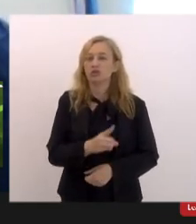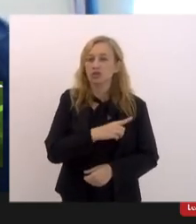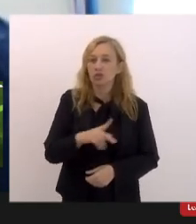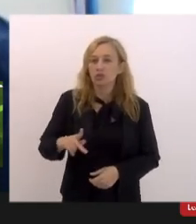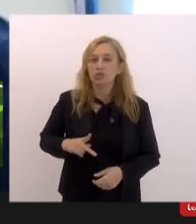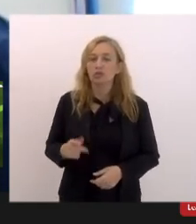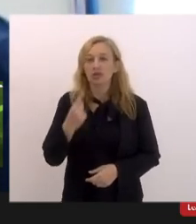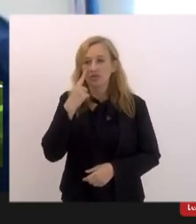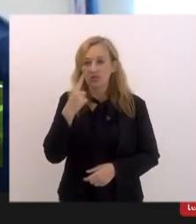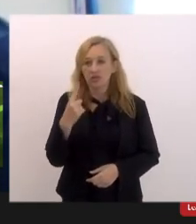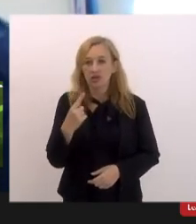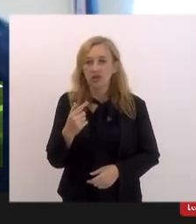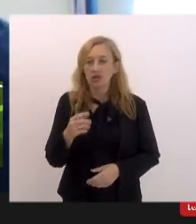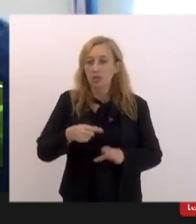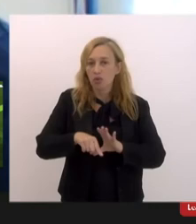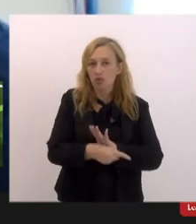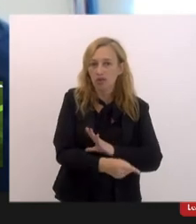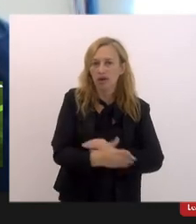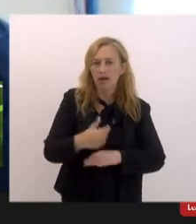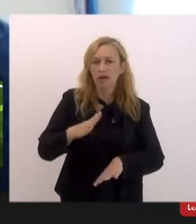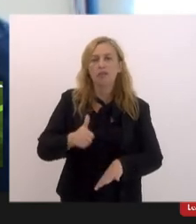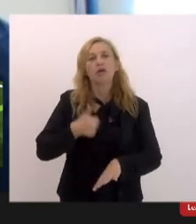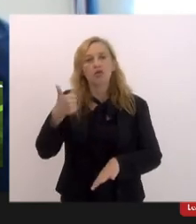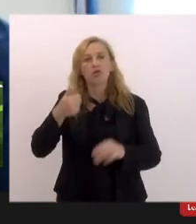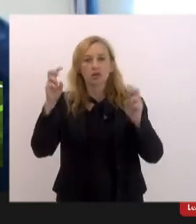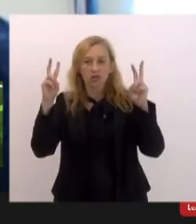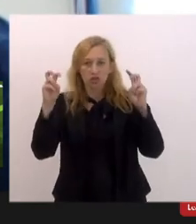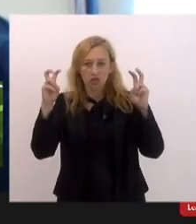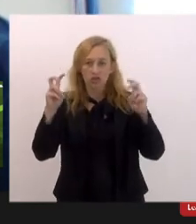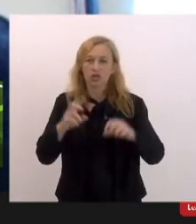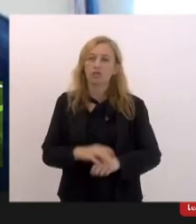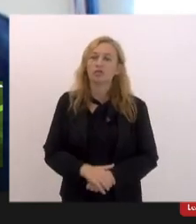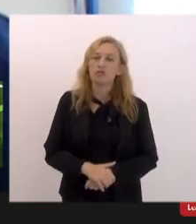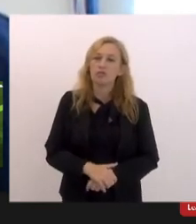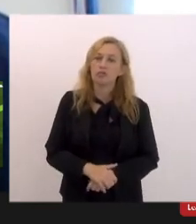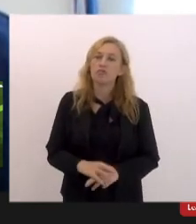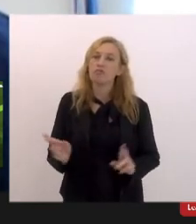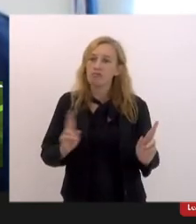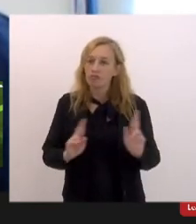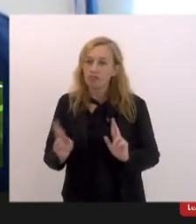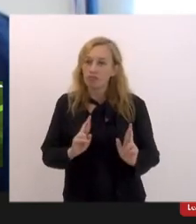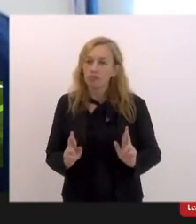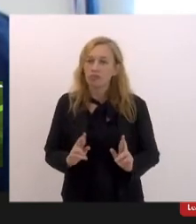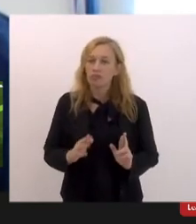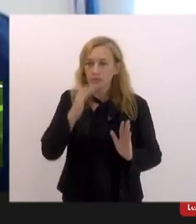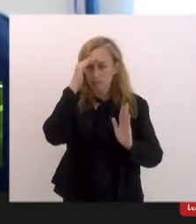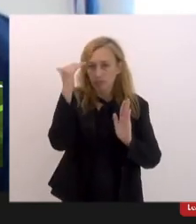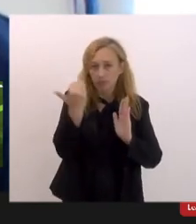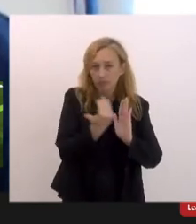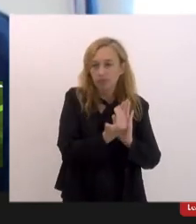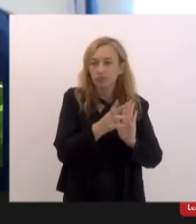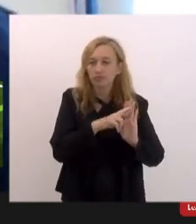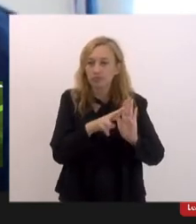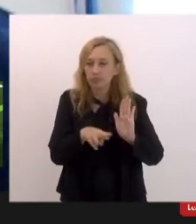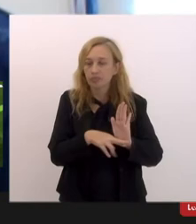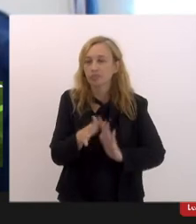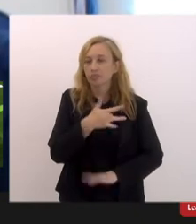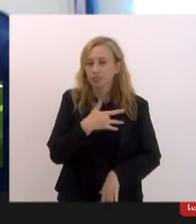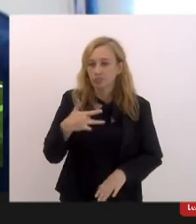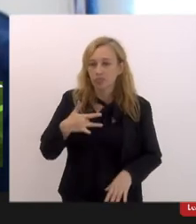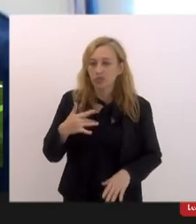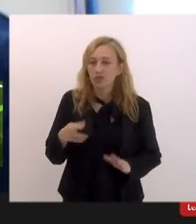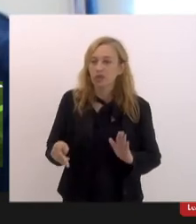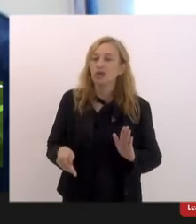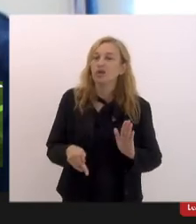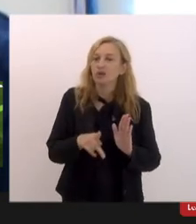possa aprofundar esses temas com relação ao cumprimento dos protocolos, da própria